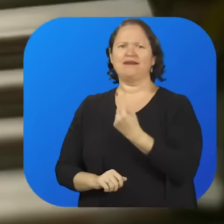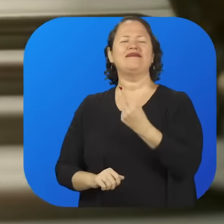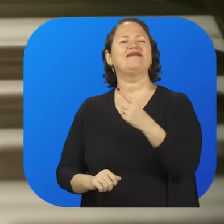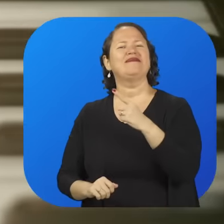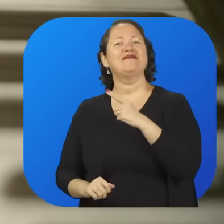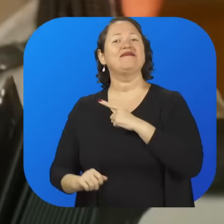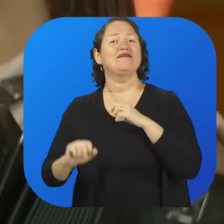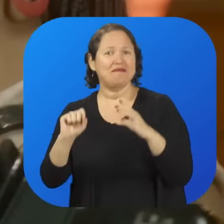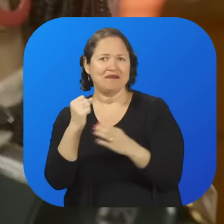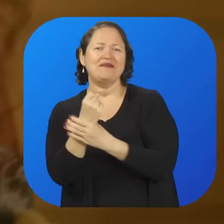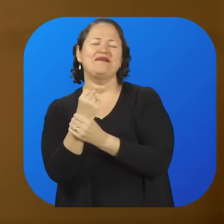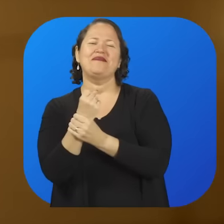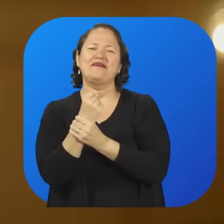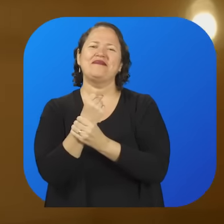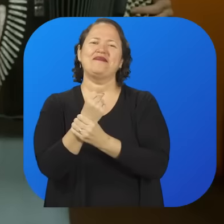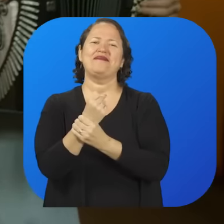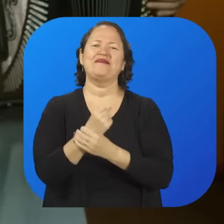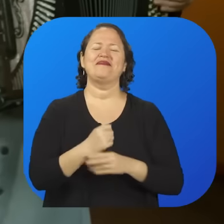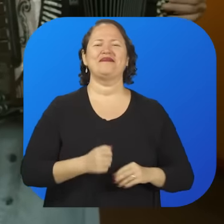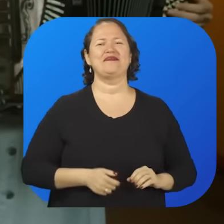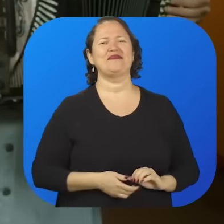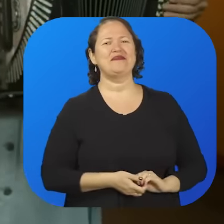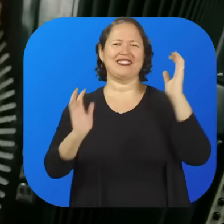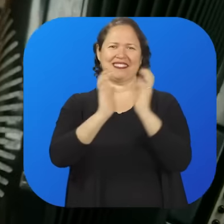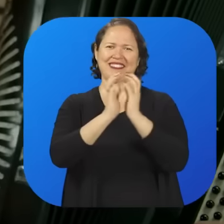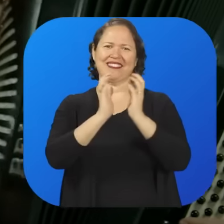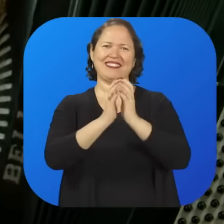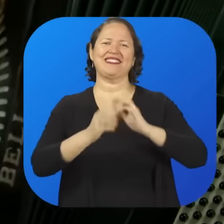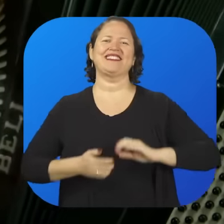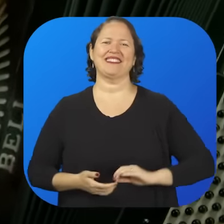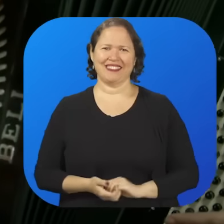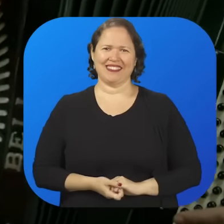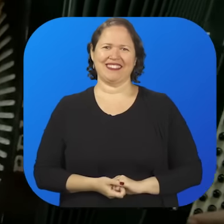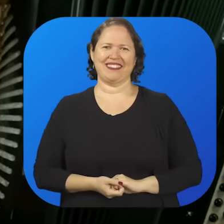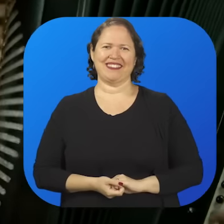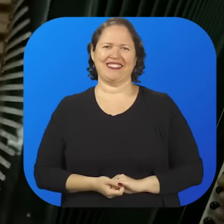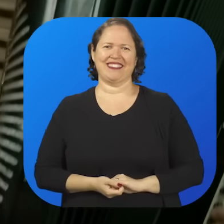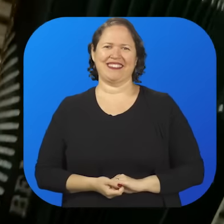paz. Não tá sozinha, mulher, também quero paz. Prefeitura do Recife.